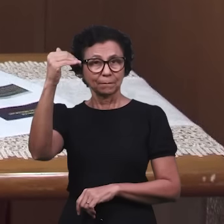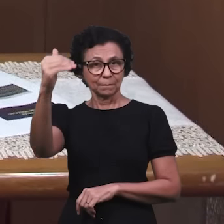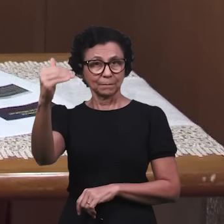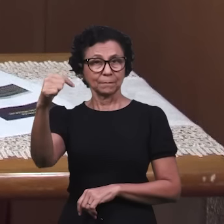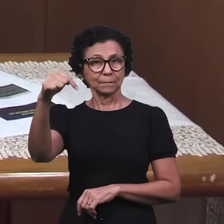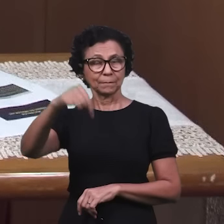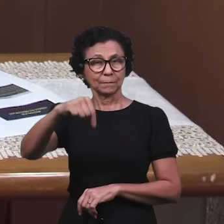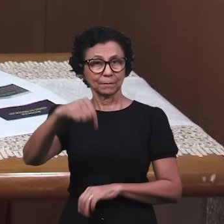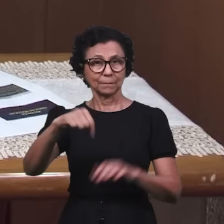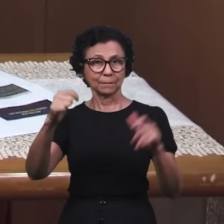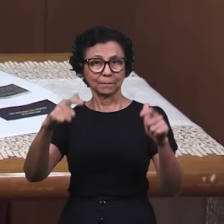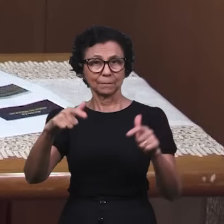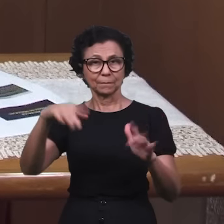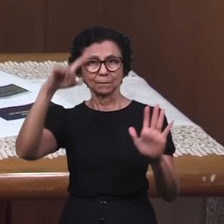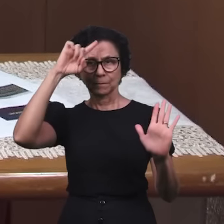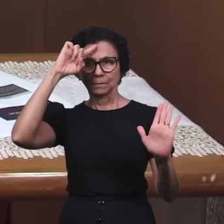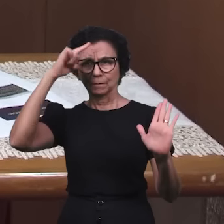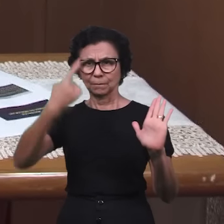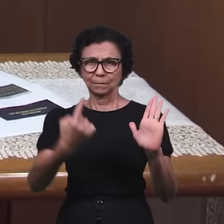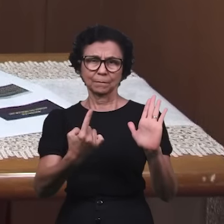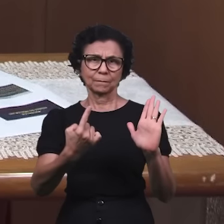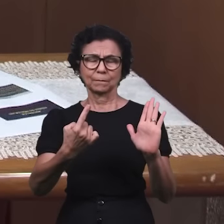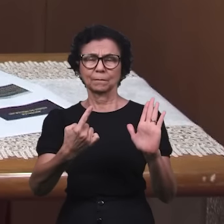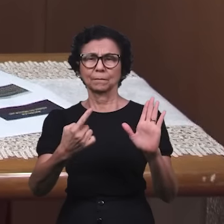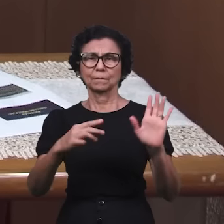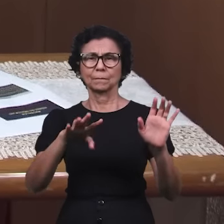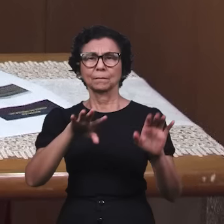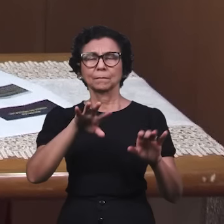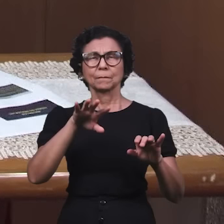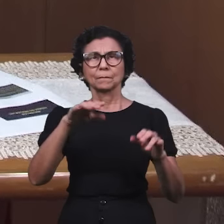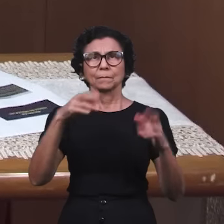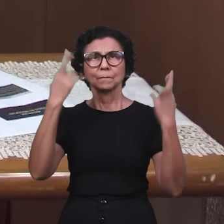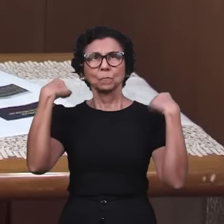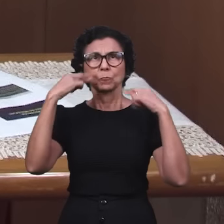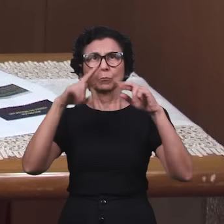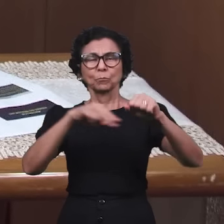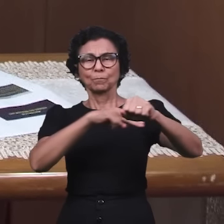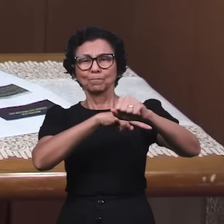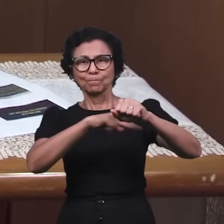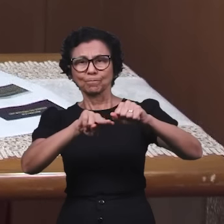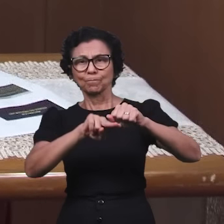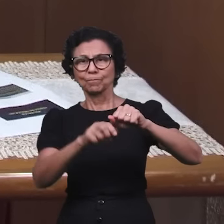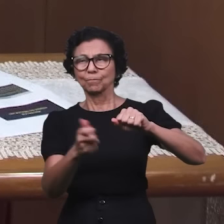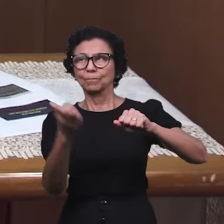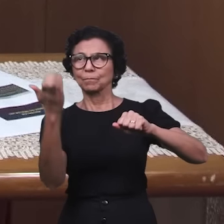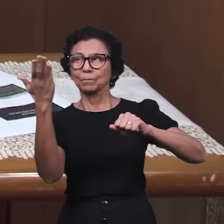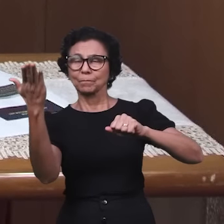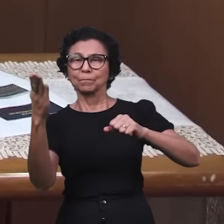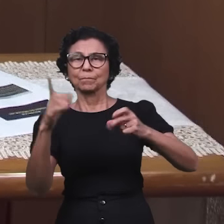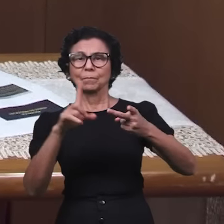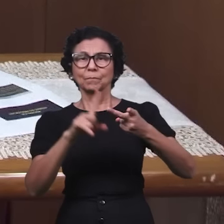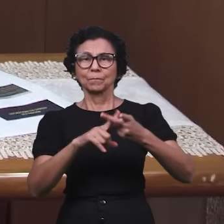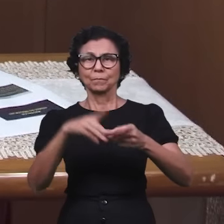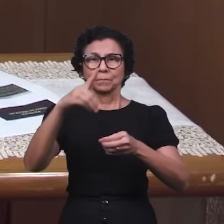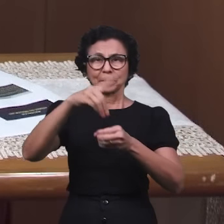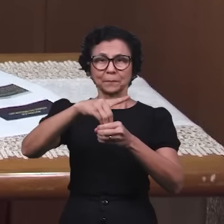Ali trareis tudo que vos ordeno, os vossos holocaustos, e os vossos sacrifícios, e os